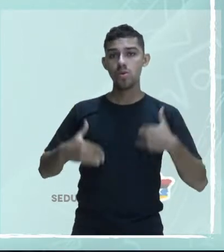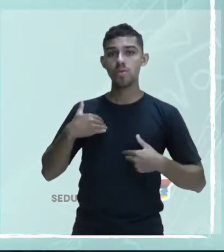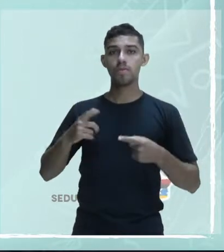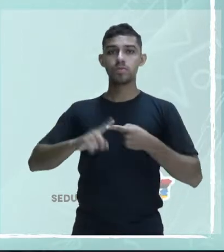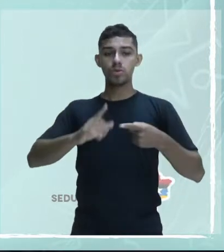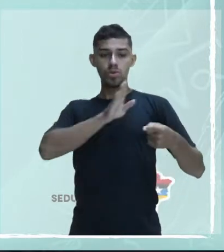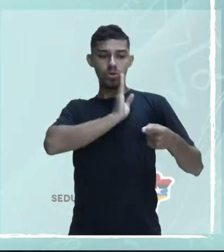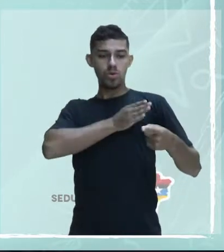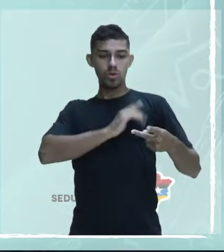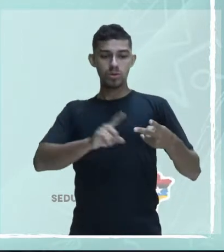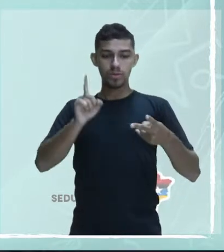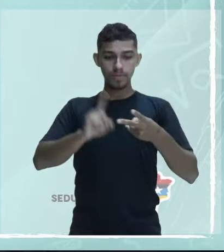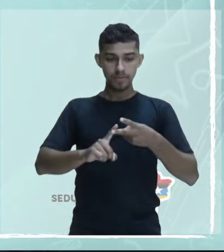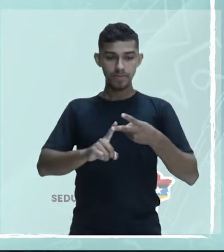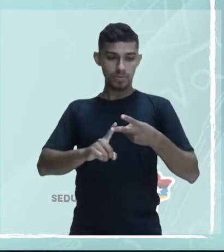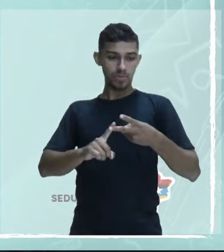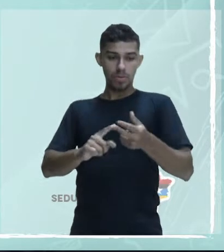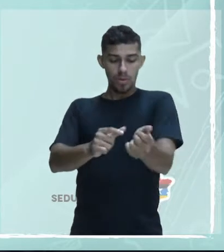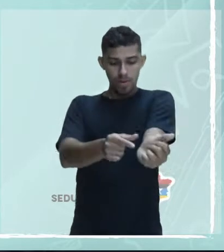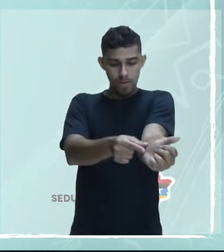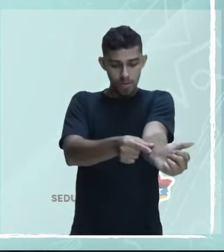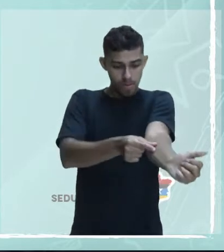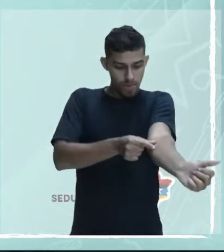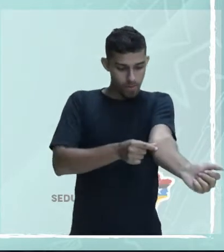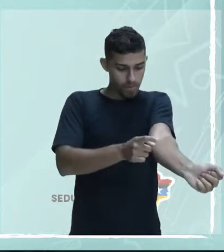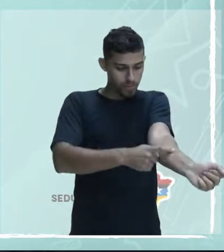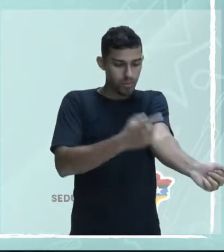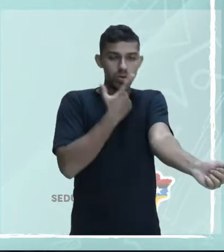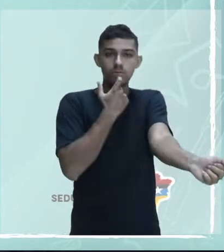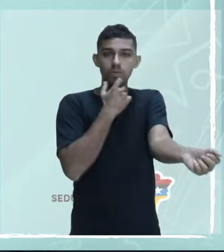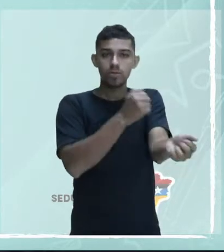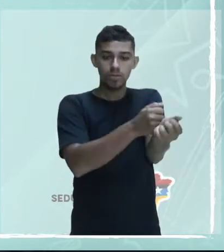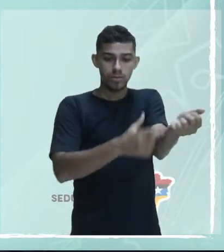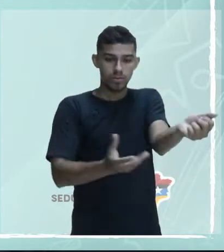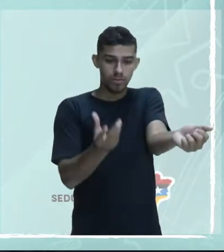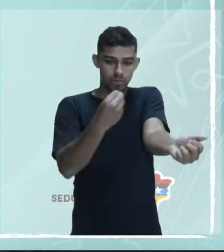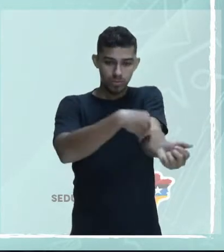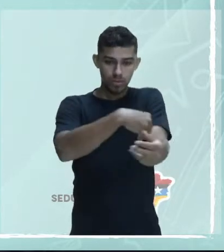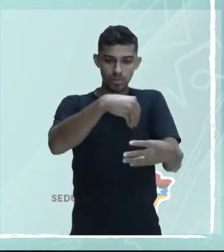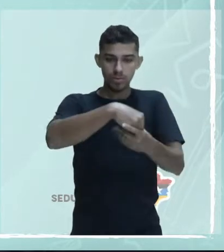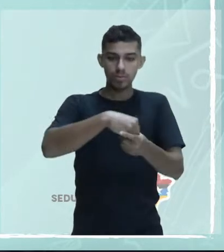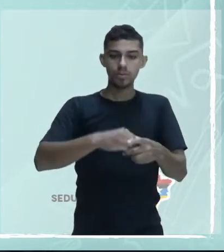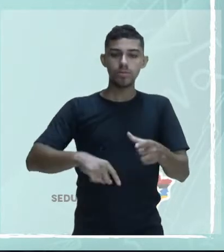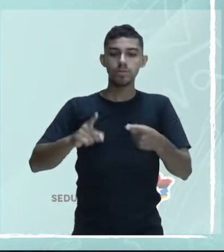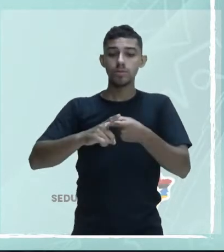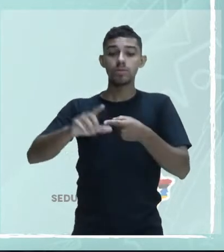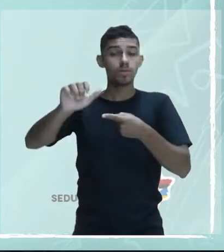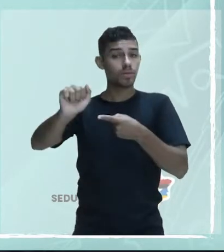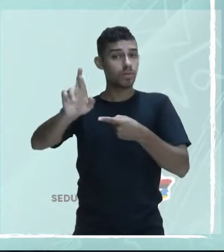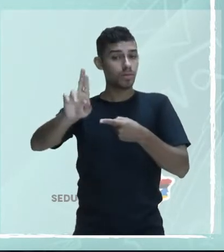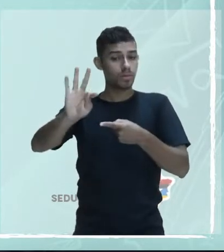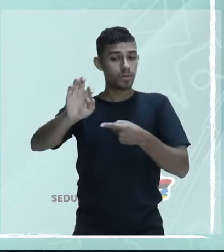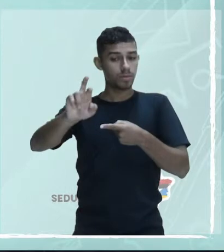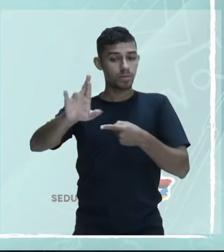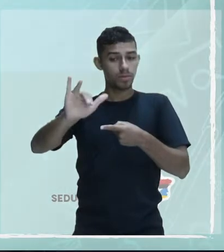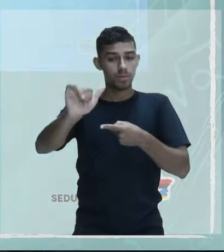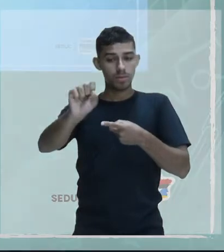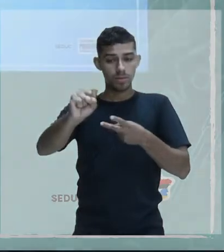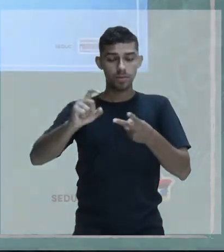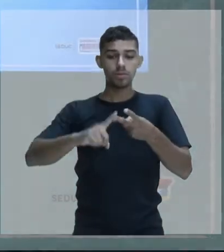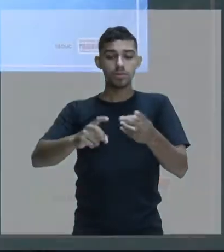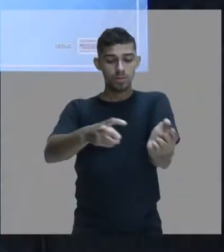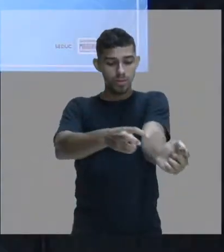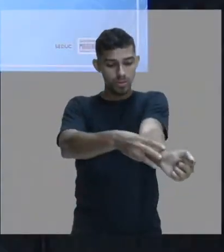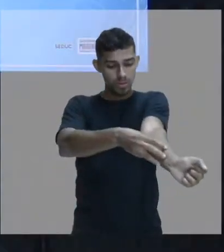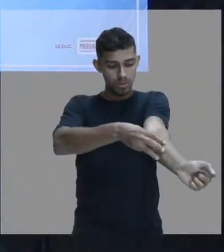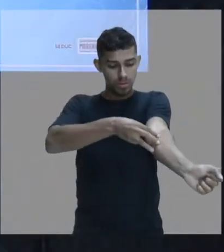vasos sanguíneos e sangue. Os vasos sanguíneos englobam o quê? As artérias, as veias e os